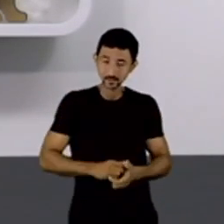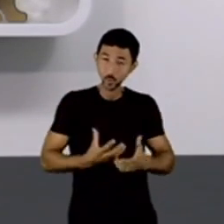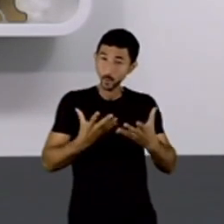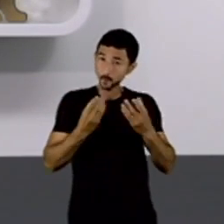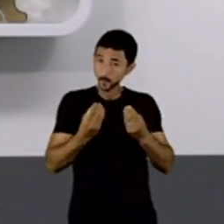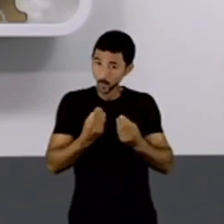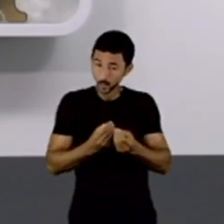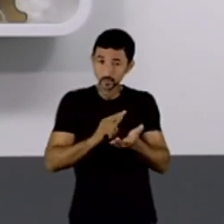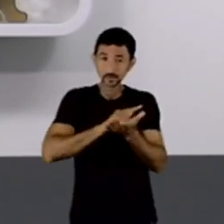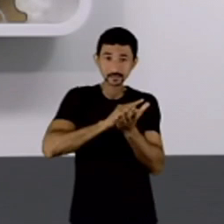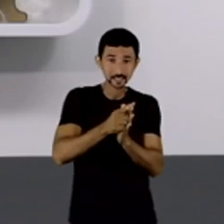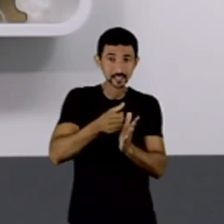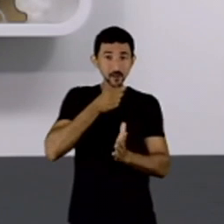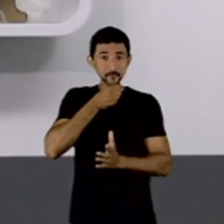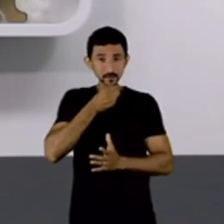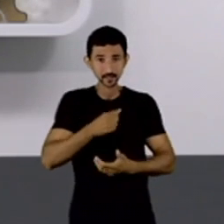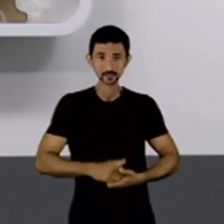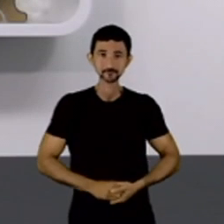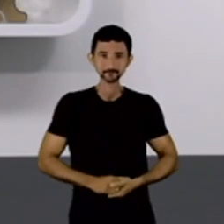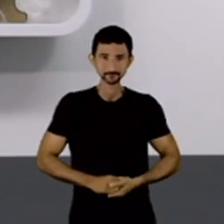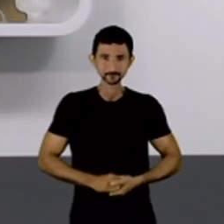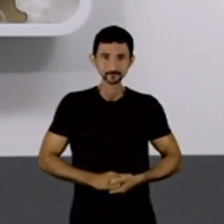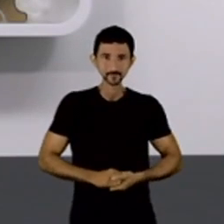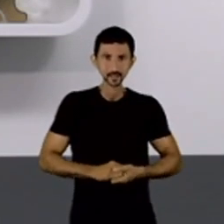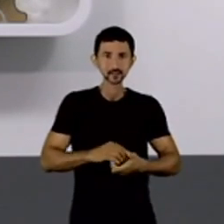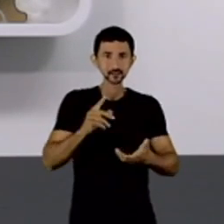muito sobre o gênero reportagem e se